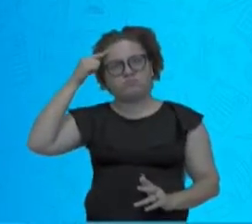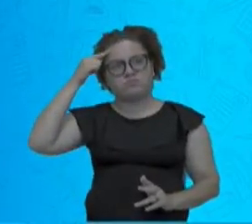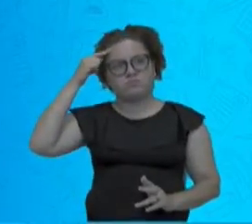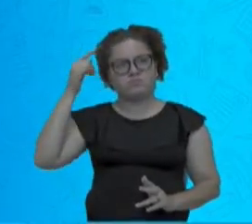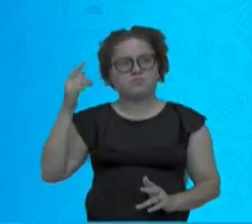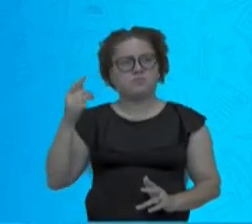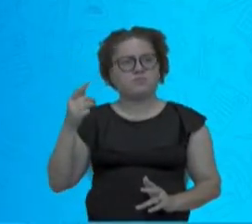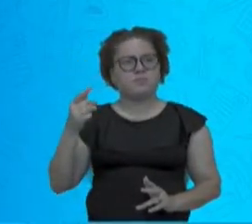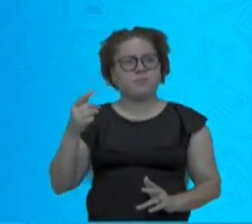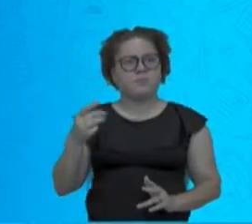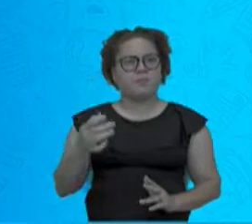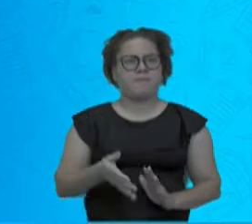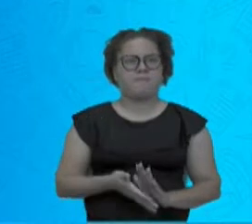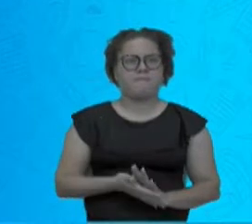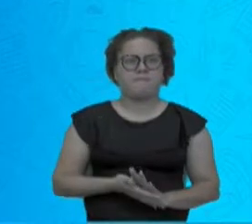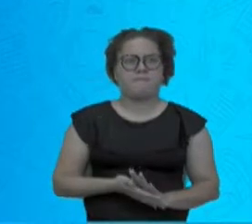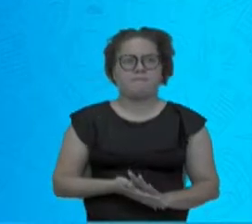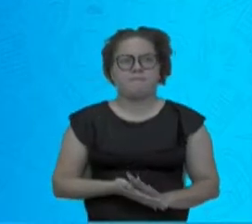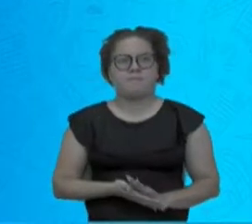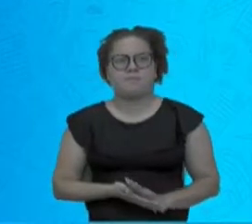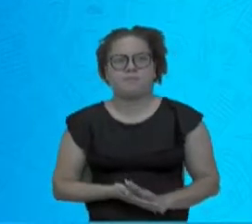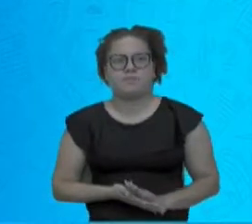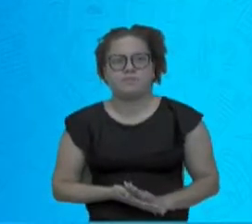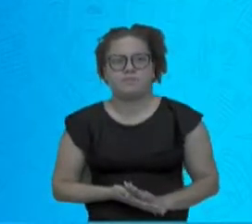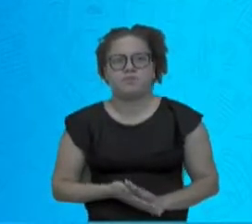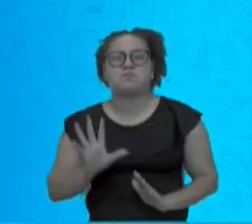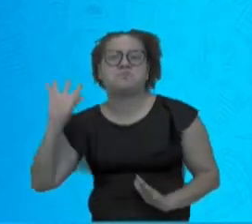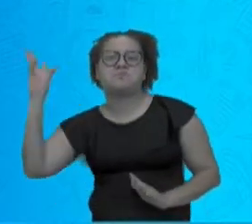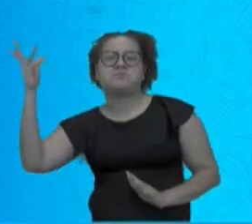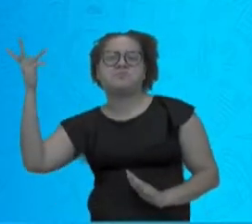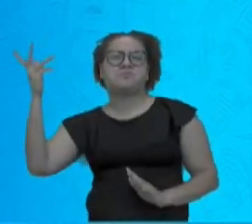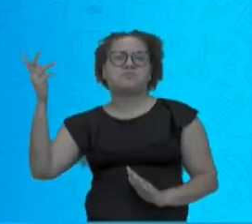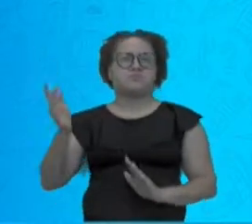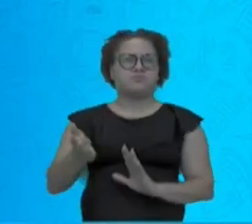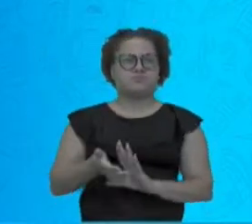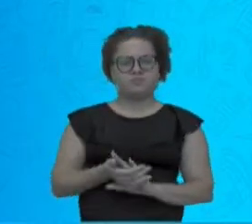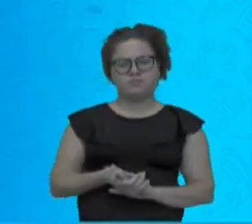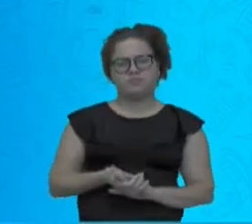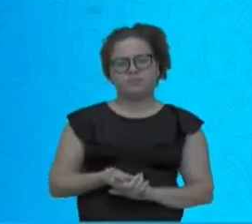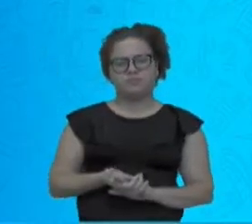estamos apanhando aqui. O que acontece?